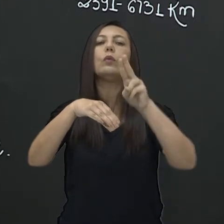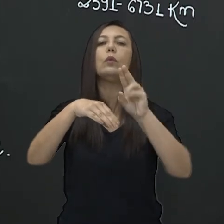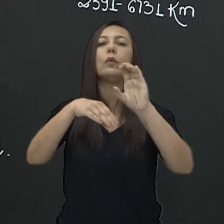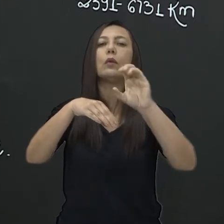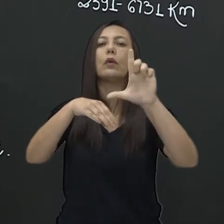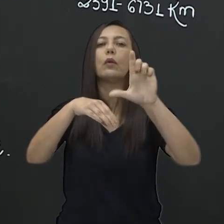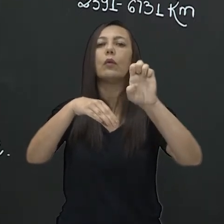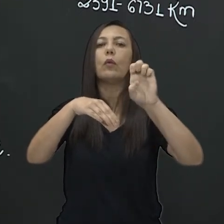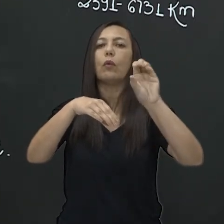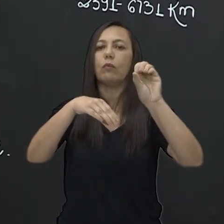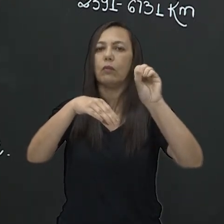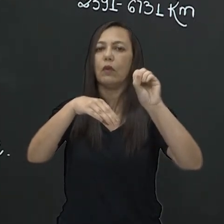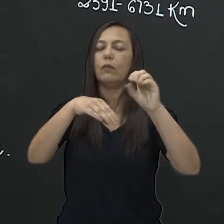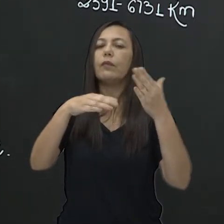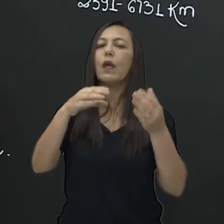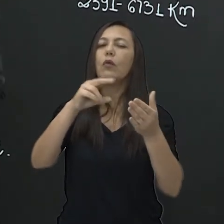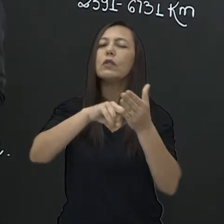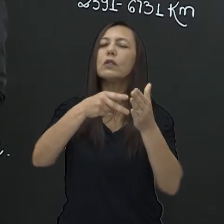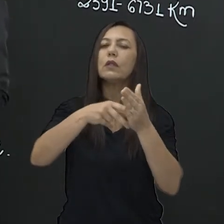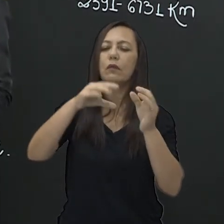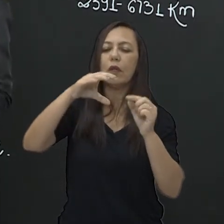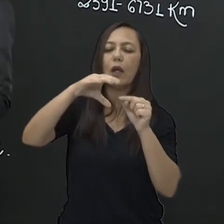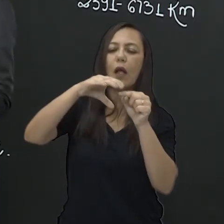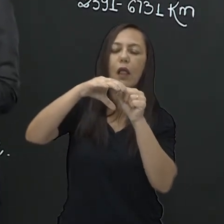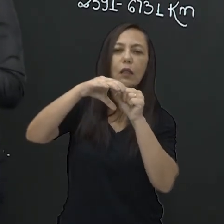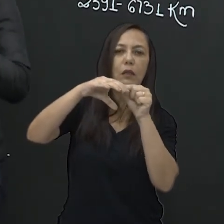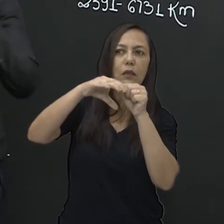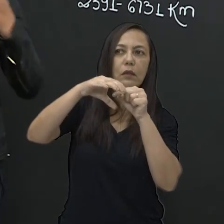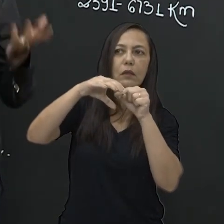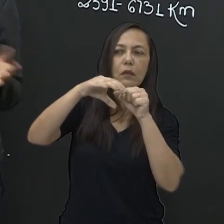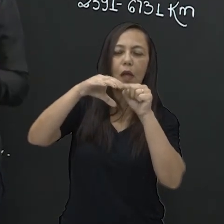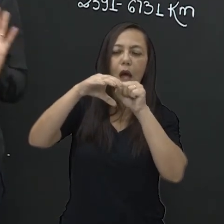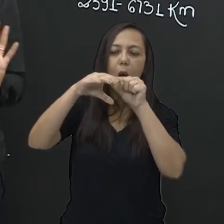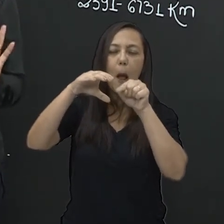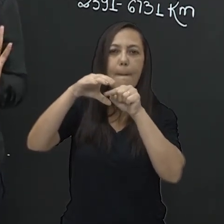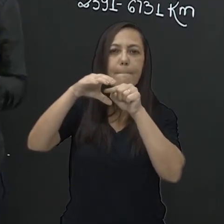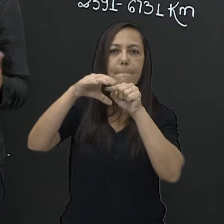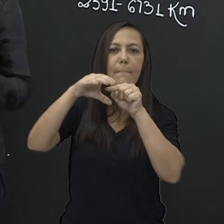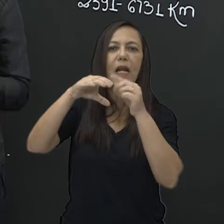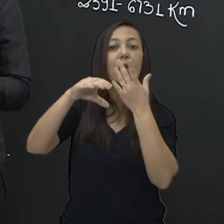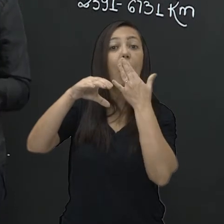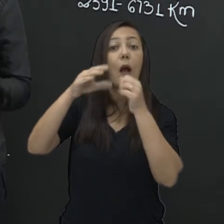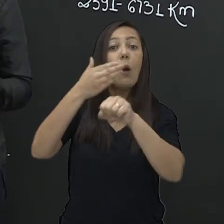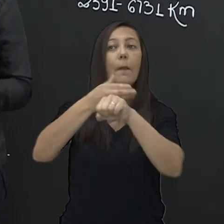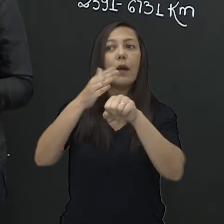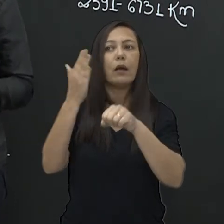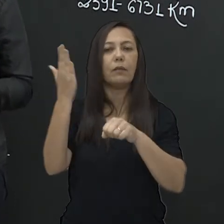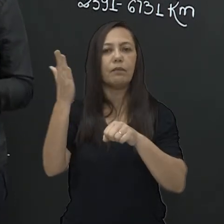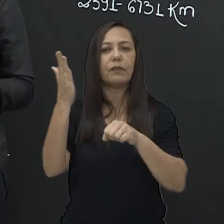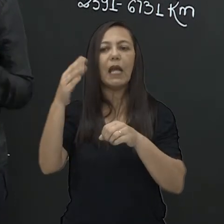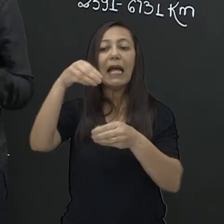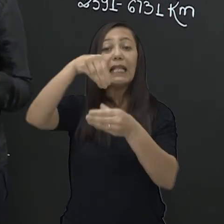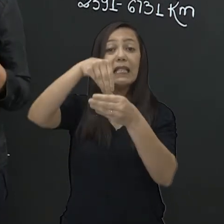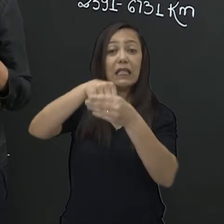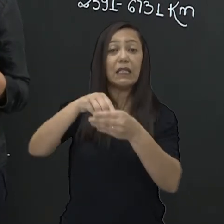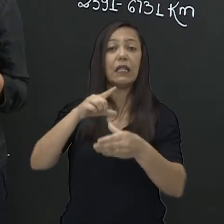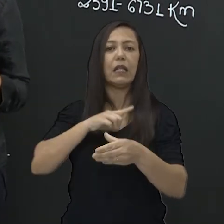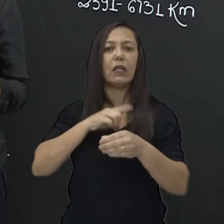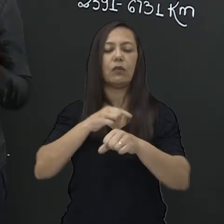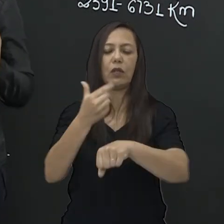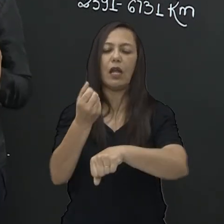núcleo é surreal. O núcleo, ele vai ter aí uma composição, o que prevalece é níquel e ferro,